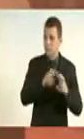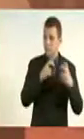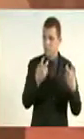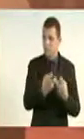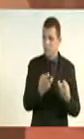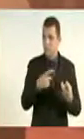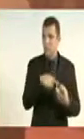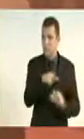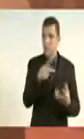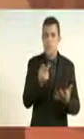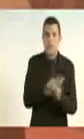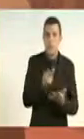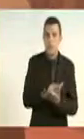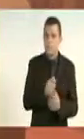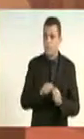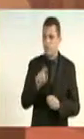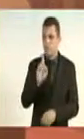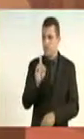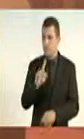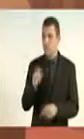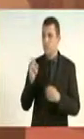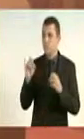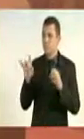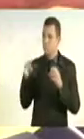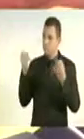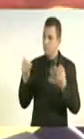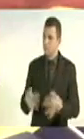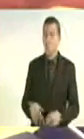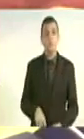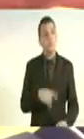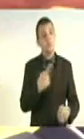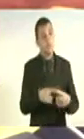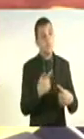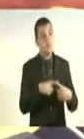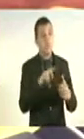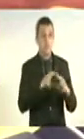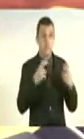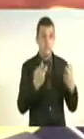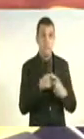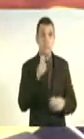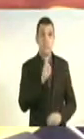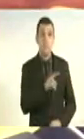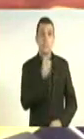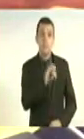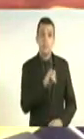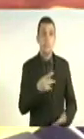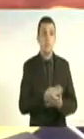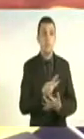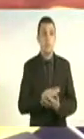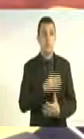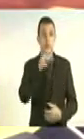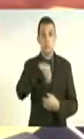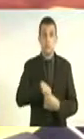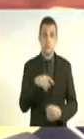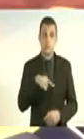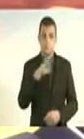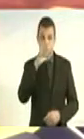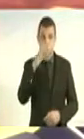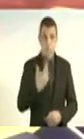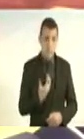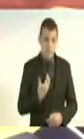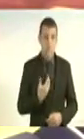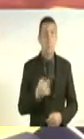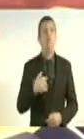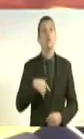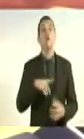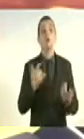pela comissão de licitação. Porque a comissão responderia a partir do momento que fizesse algum ato praticado na comissão que fosse ao